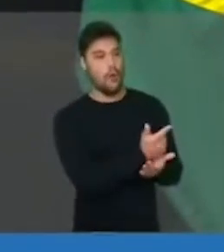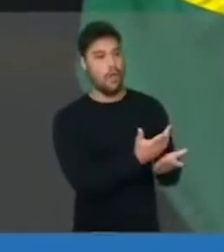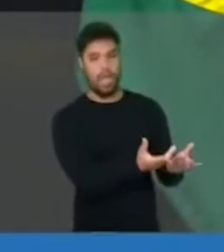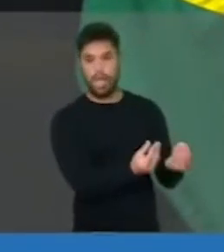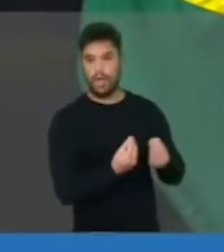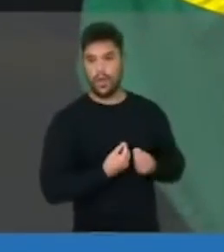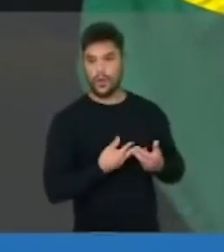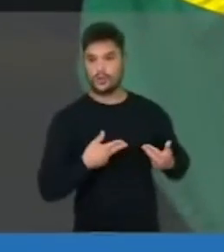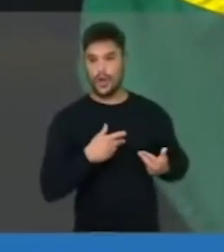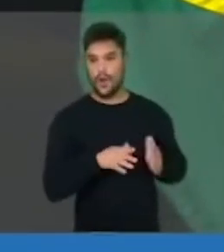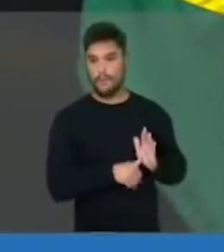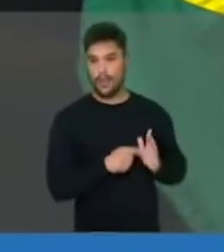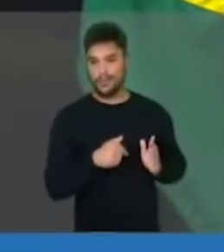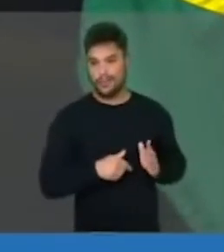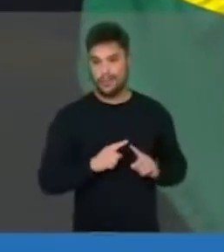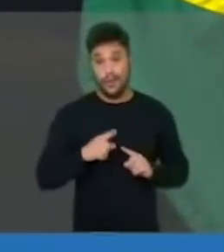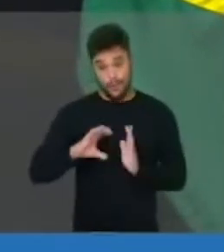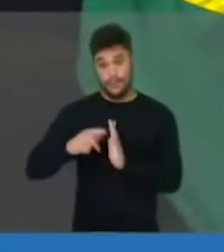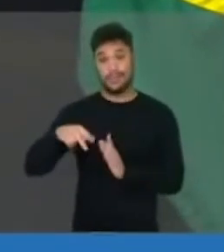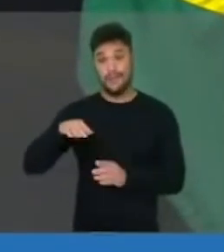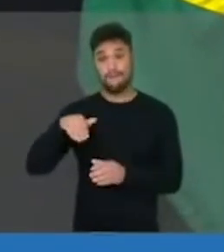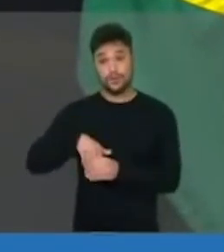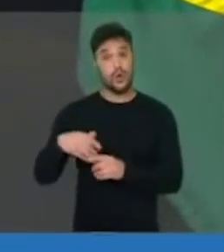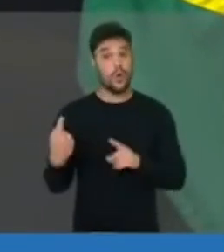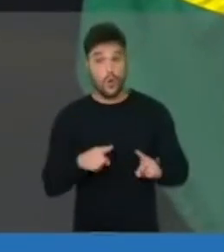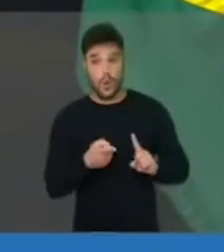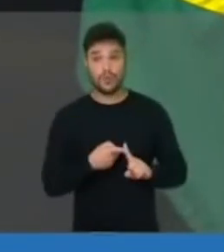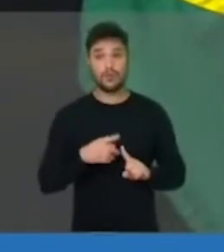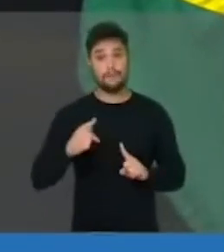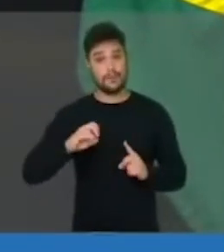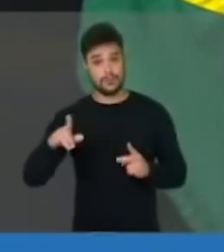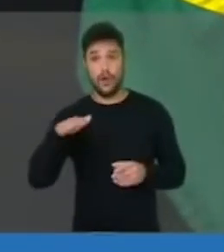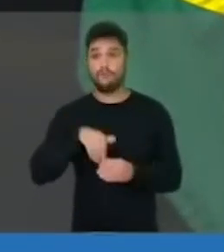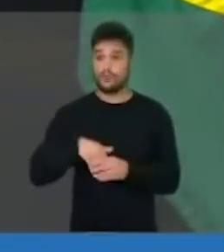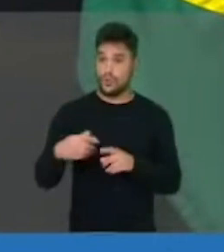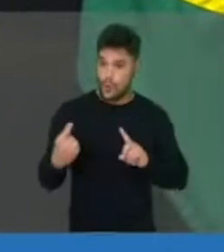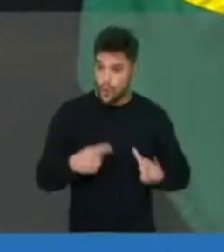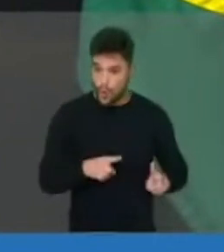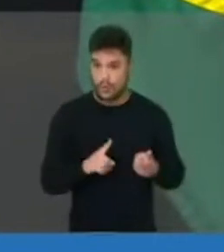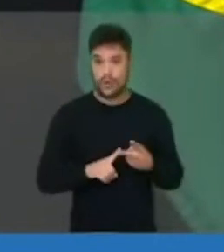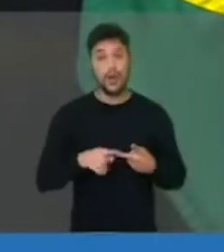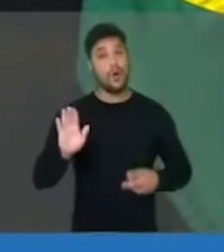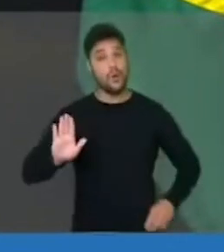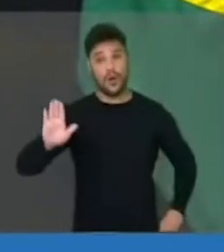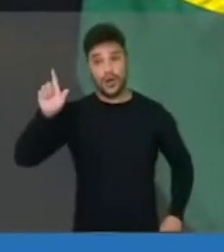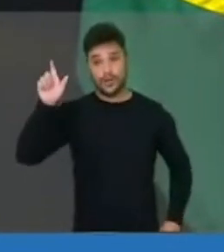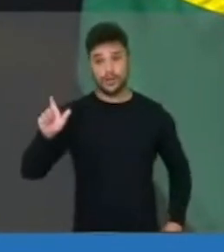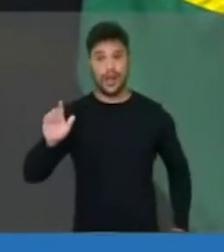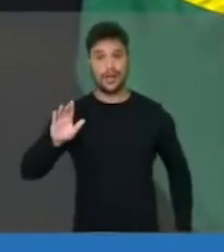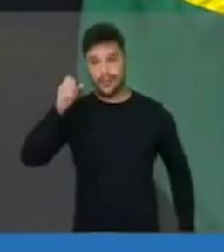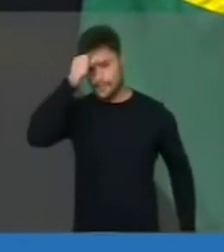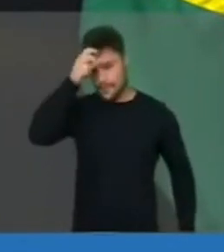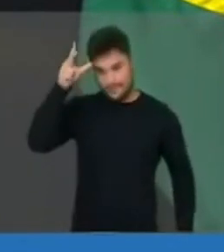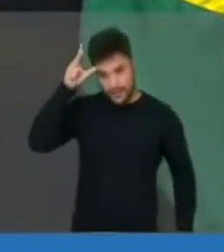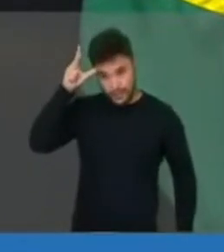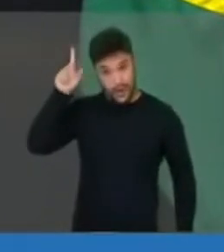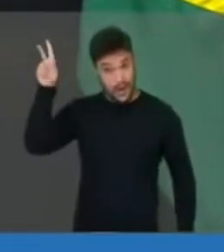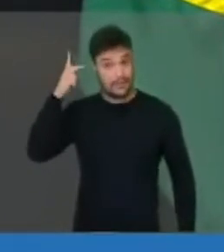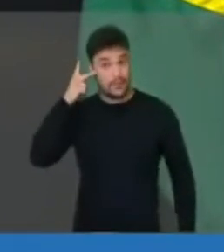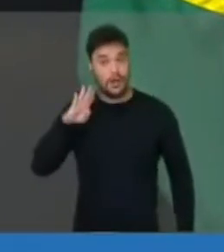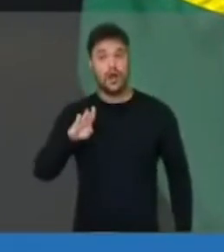PT votou contrário PSOL votou contrário e inclusive o candidato à prefeitura de São Paulo Guilherme